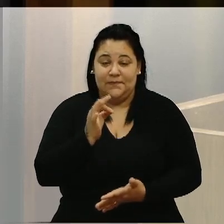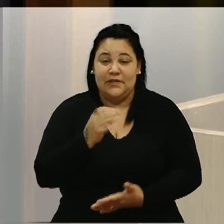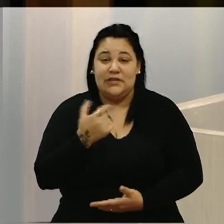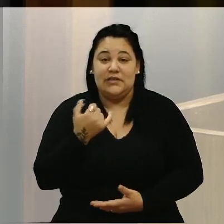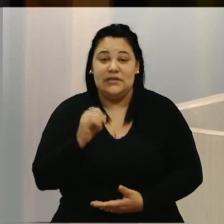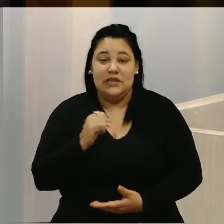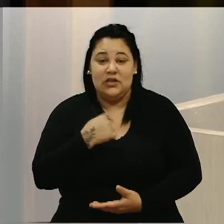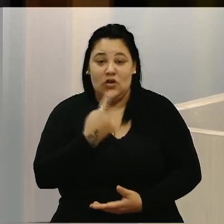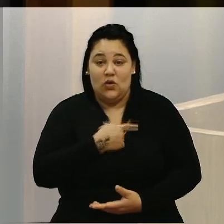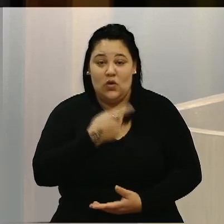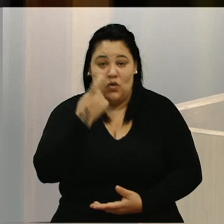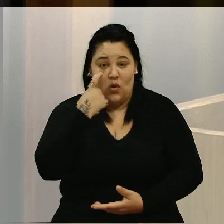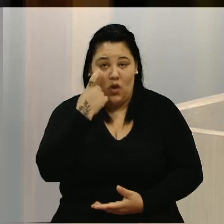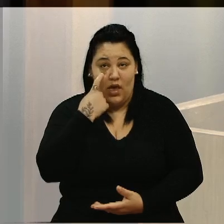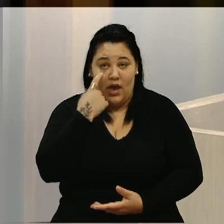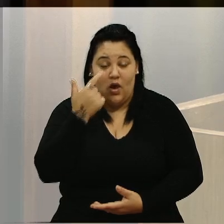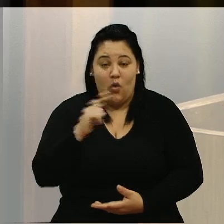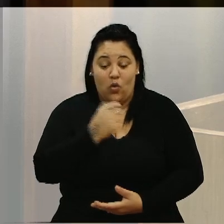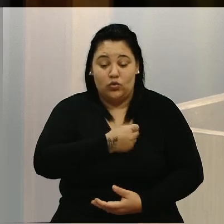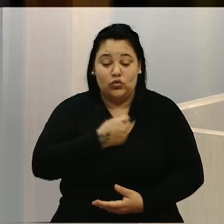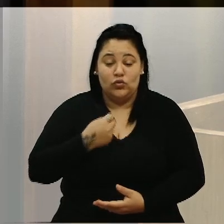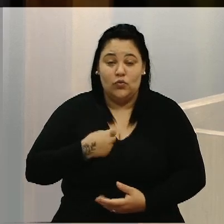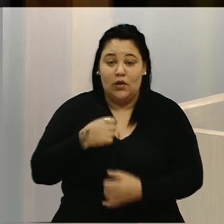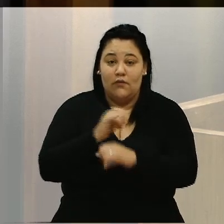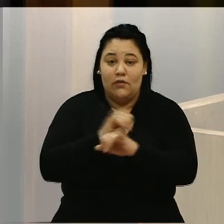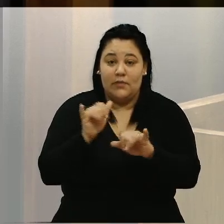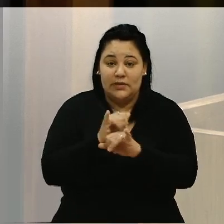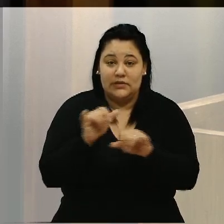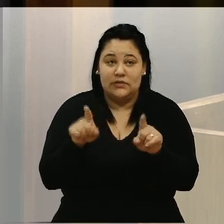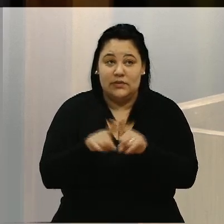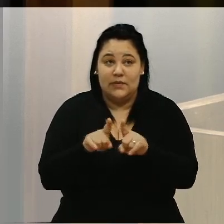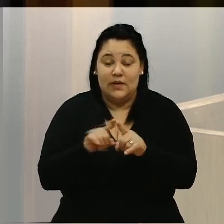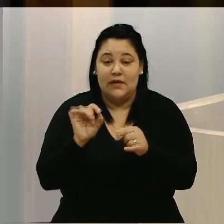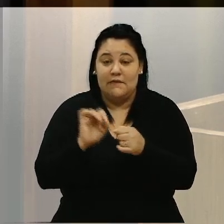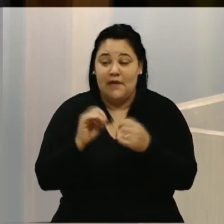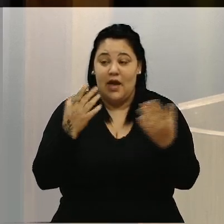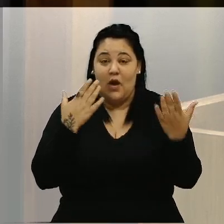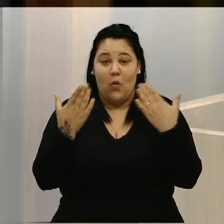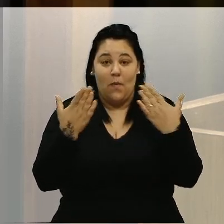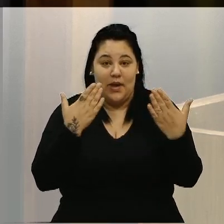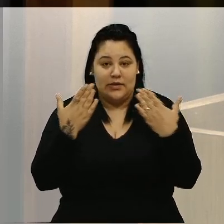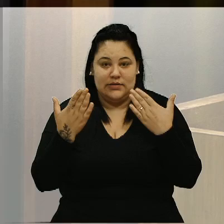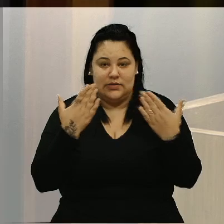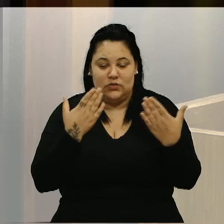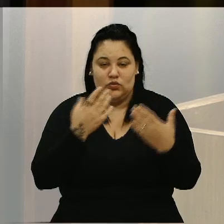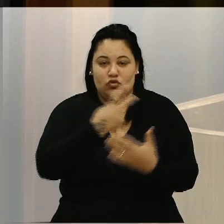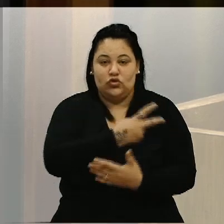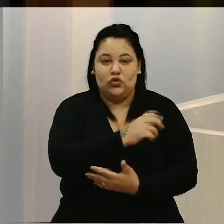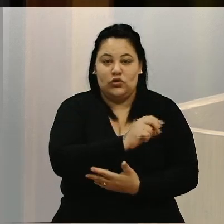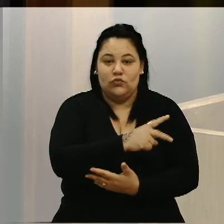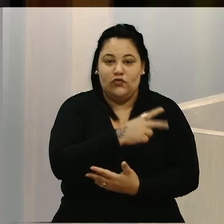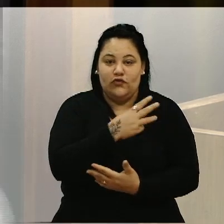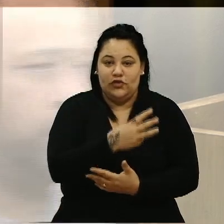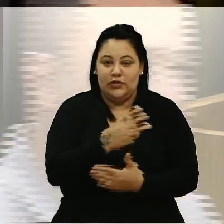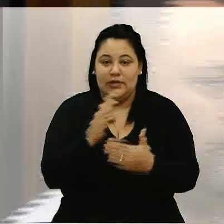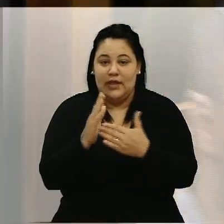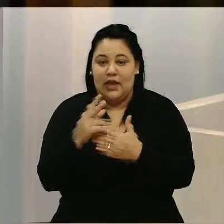gente olha outro dado que faz esse comparativo de 2023